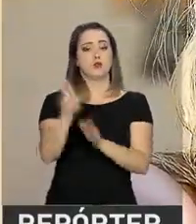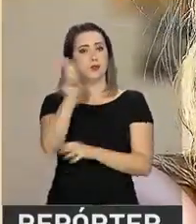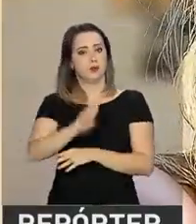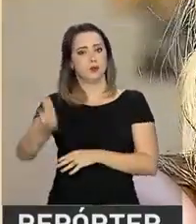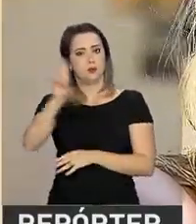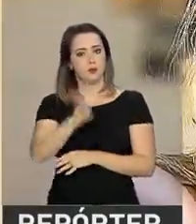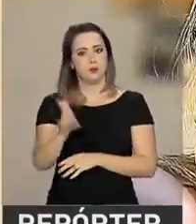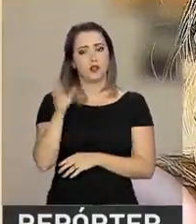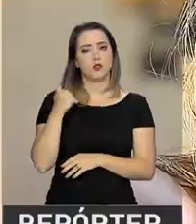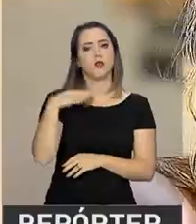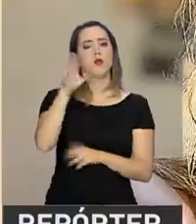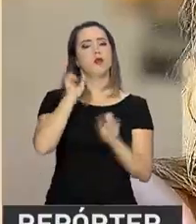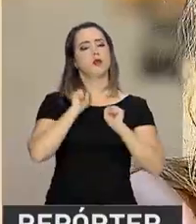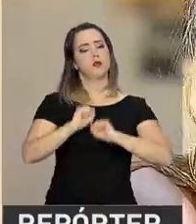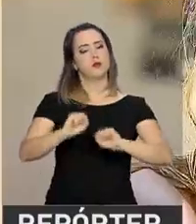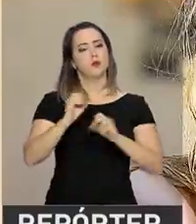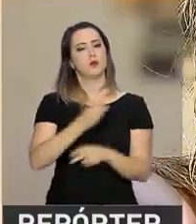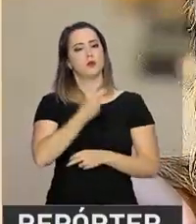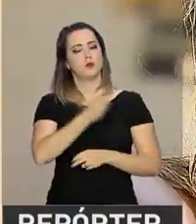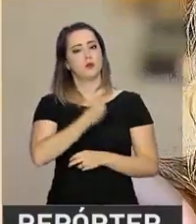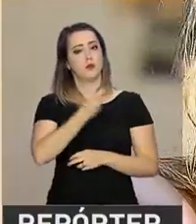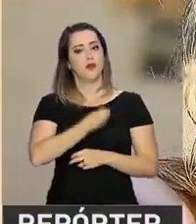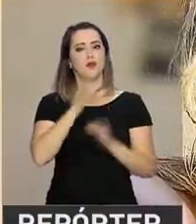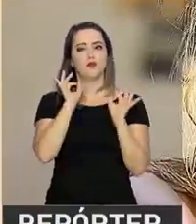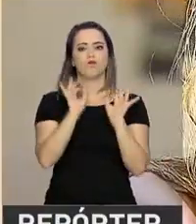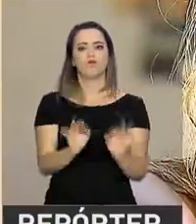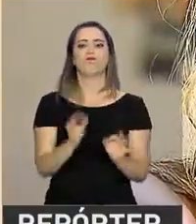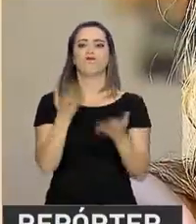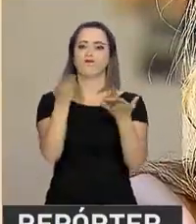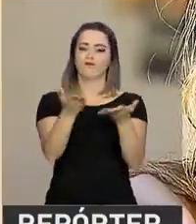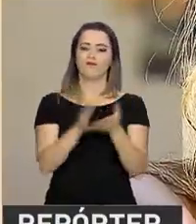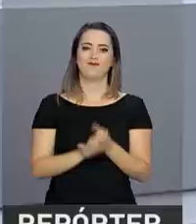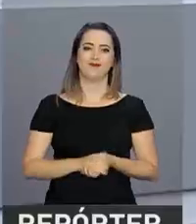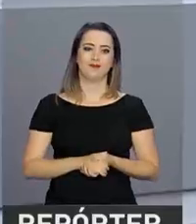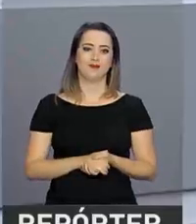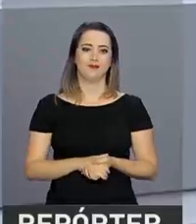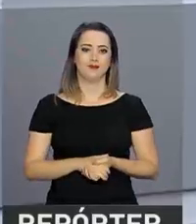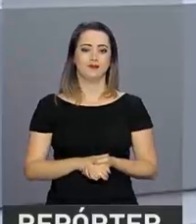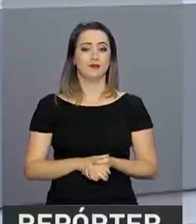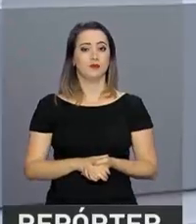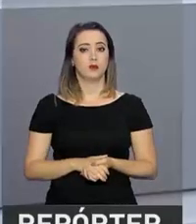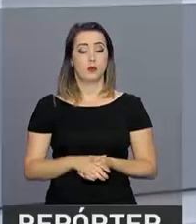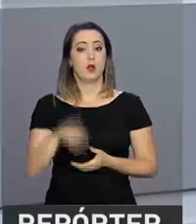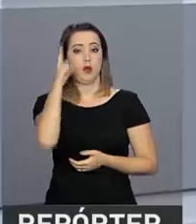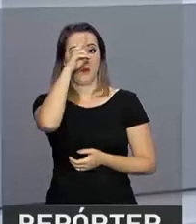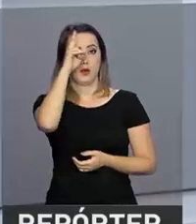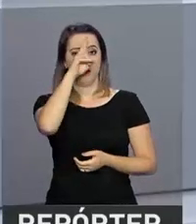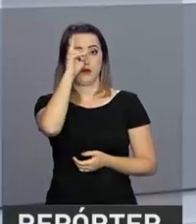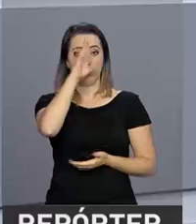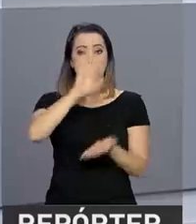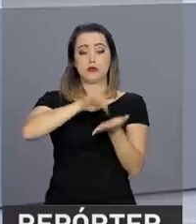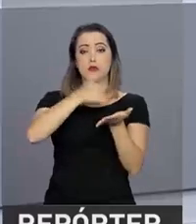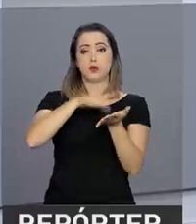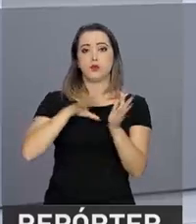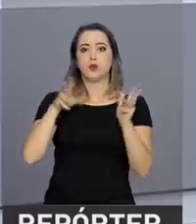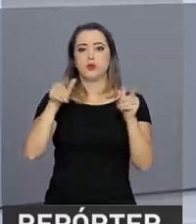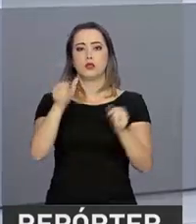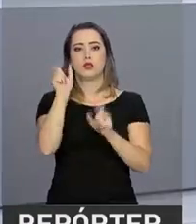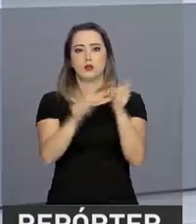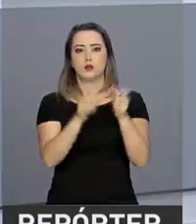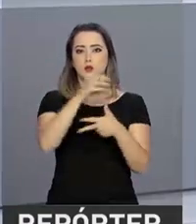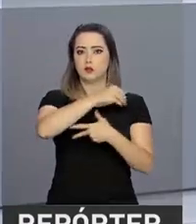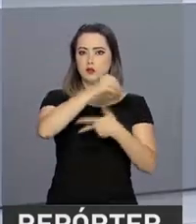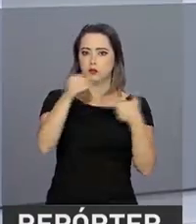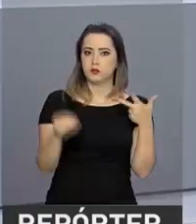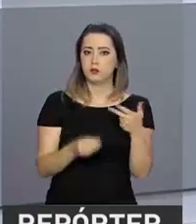e ter mais condições de vida, vida digna para esses estudantes. E vale lembrar que a inscrição de todos os